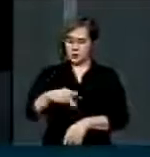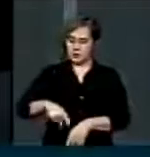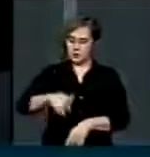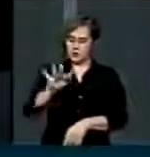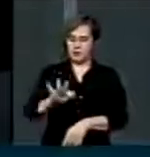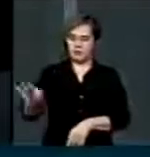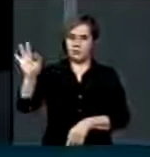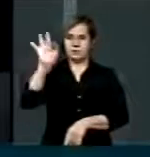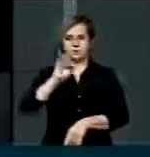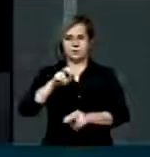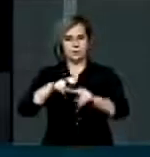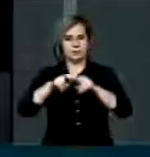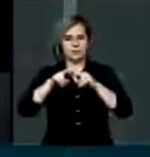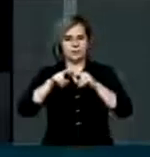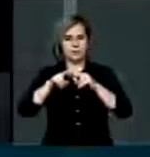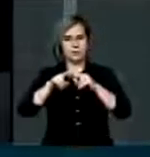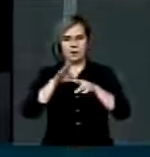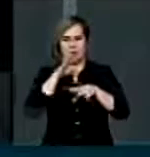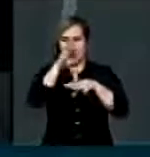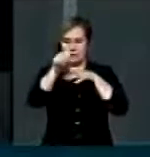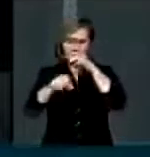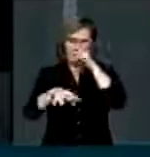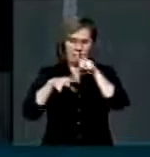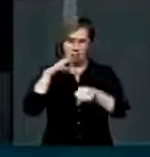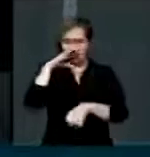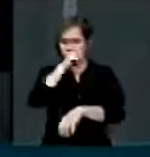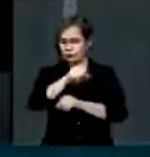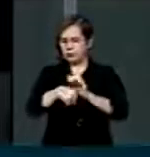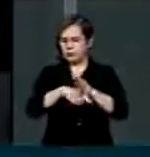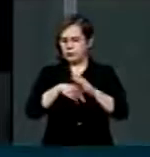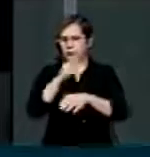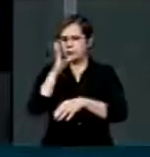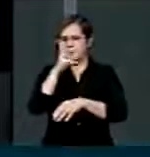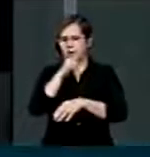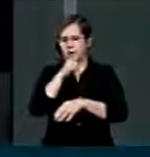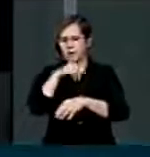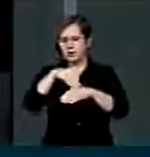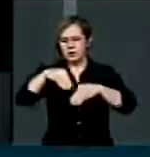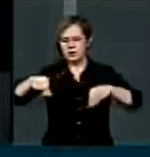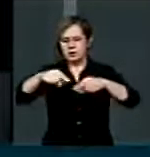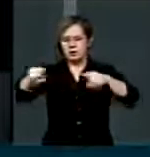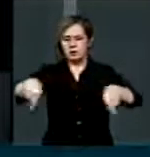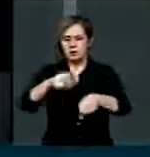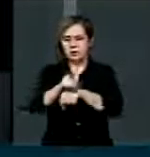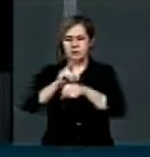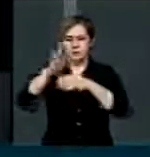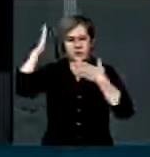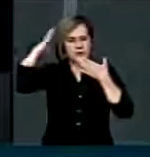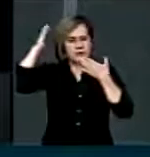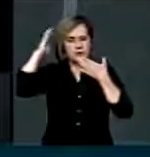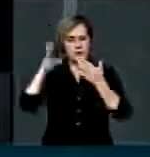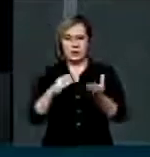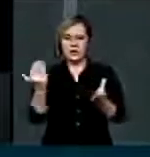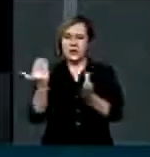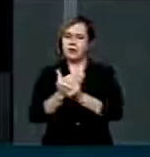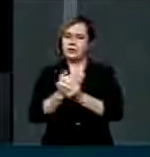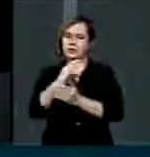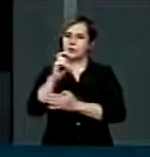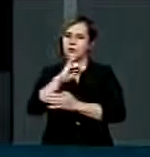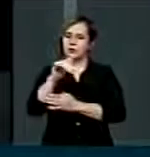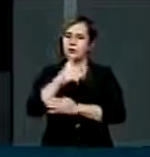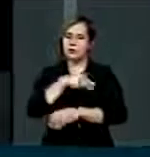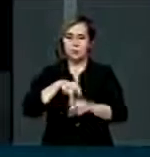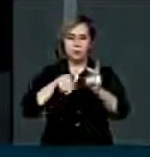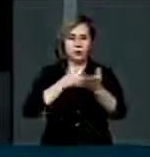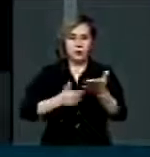Federal, em face da ilegal e abusiva demora no processo de demarcação da terra indígena, propõe ação civil pública responsabilizando